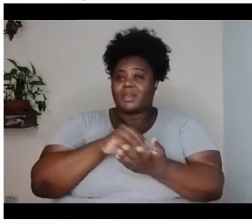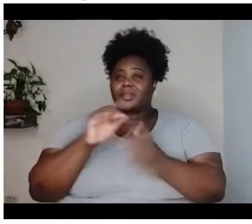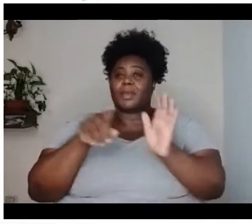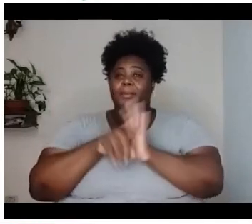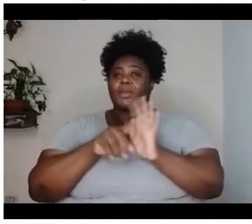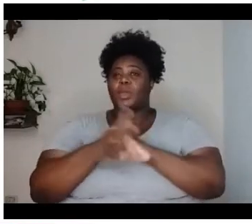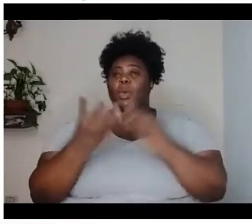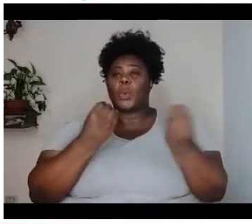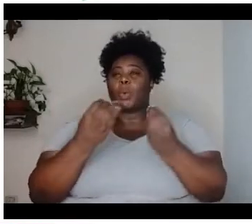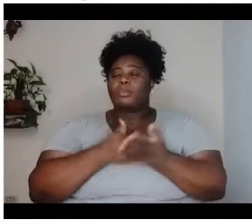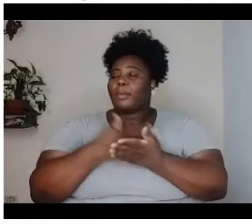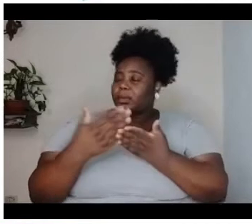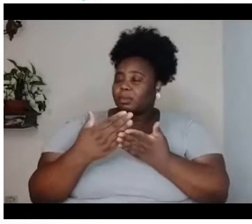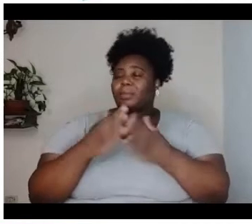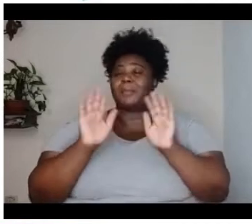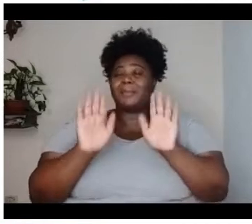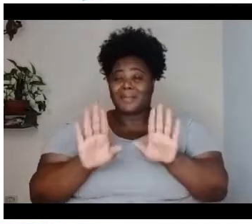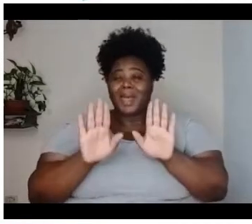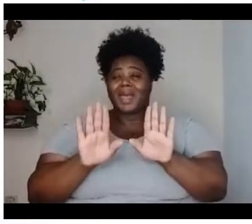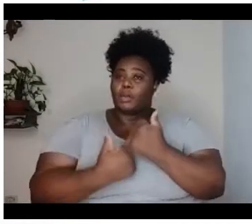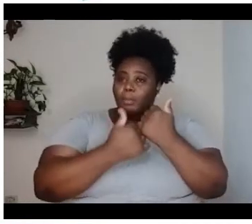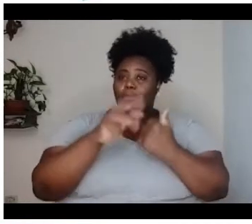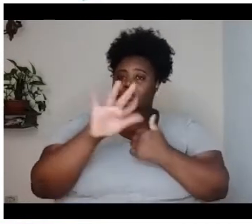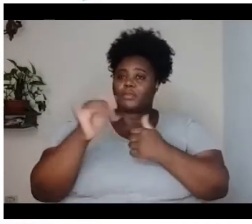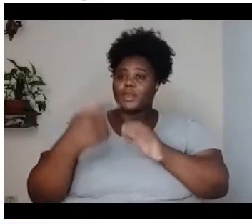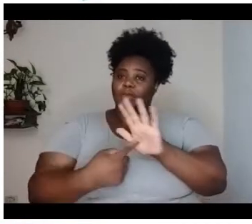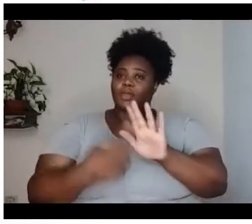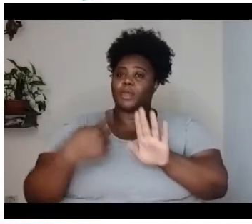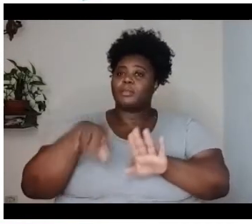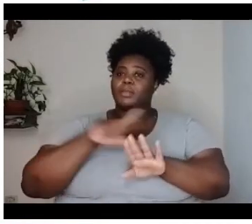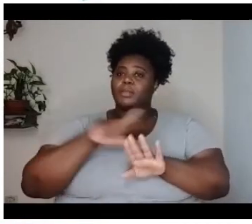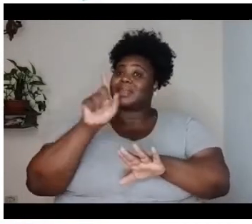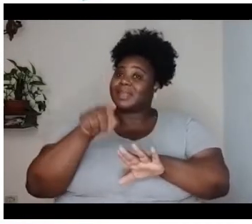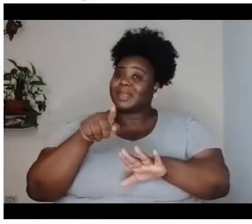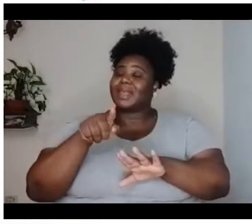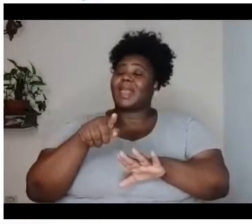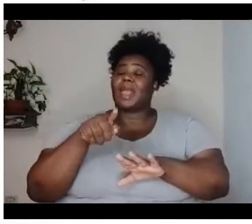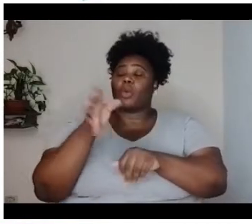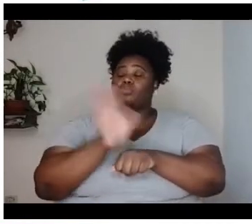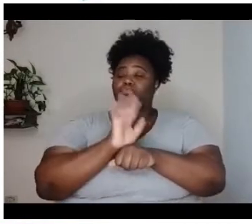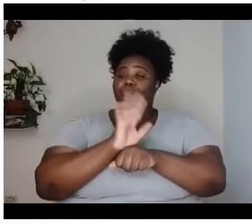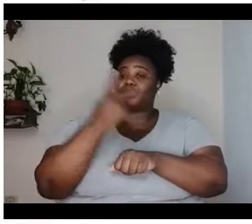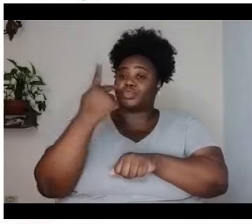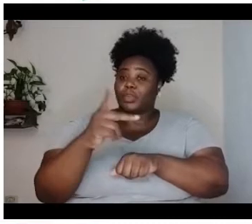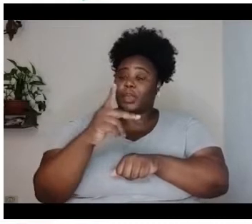tudo começou? Mas eu queria mostrar um vídeo que é uma publicação sua do